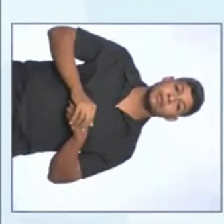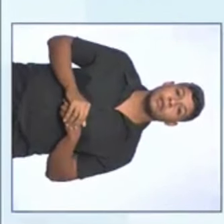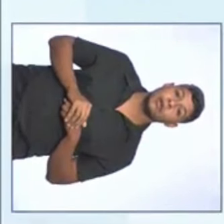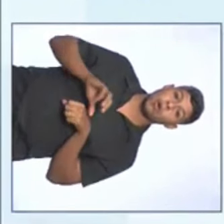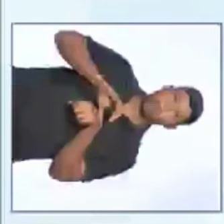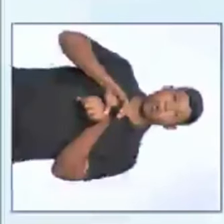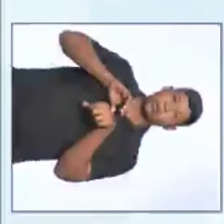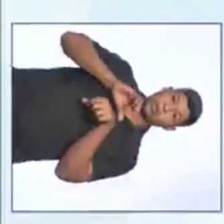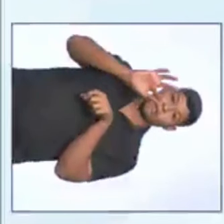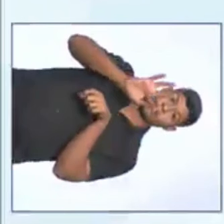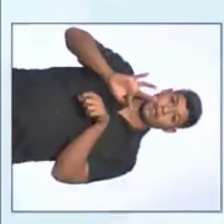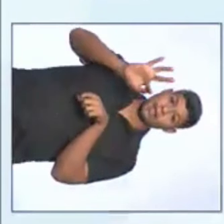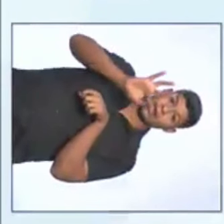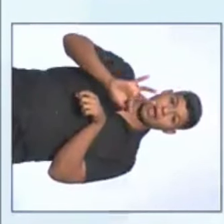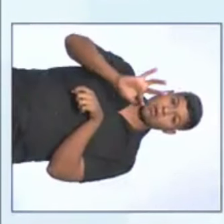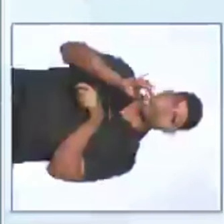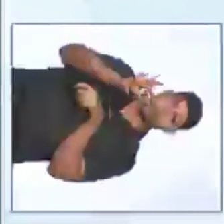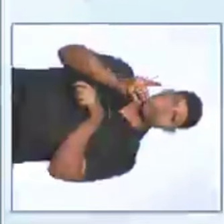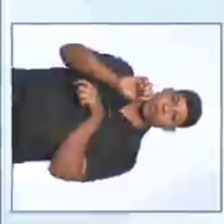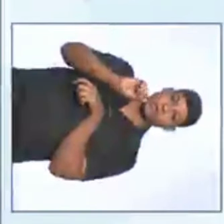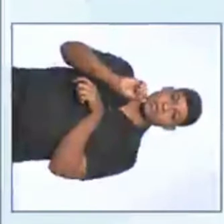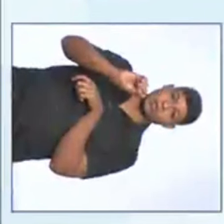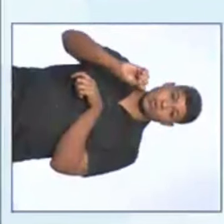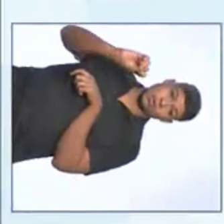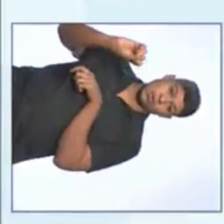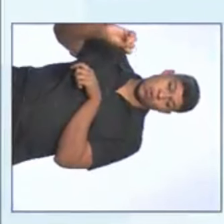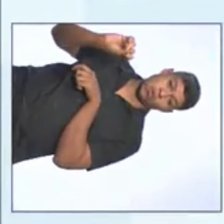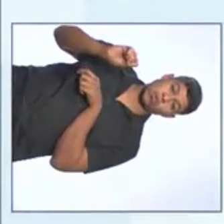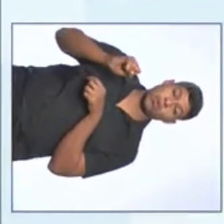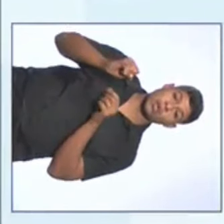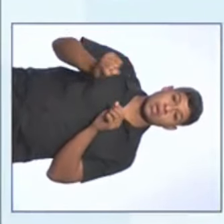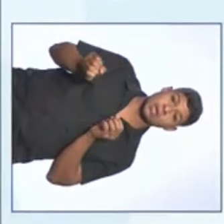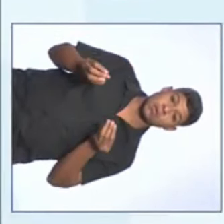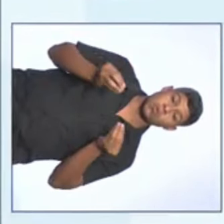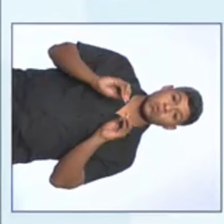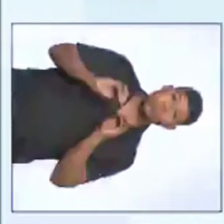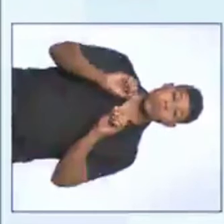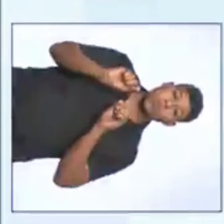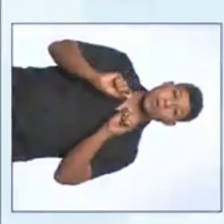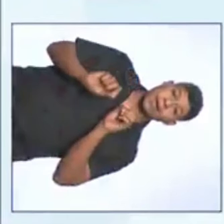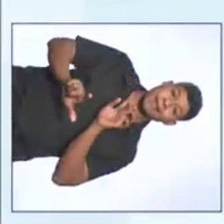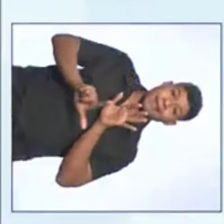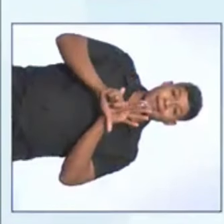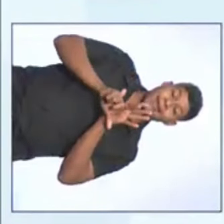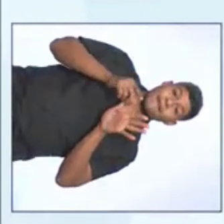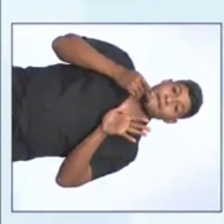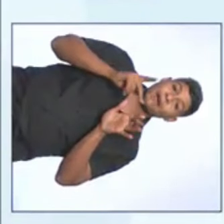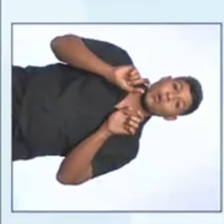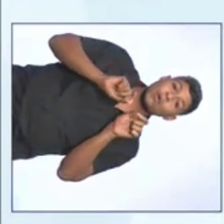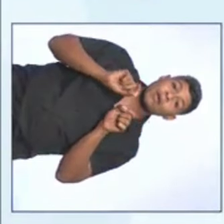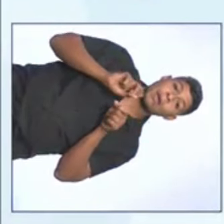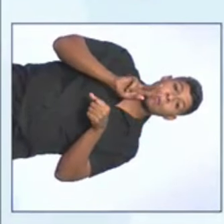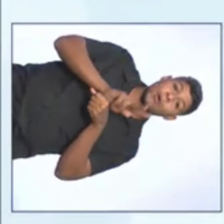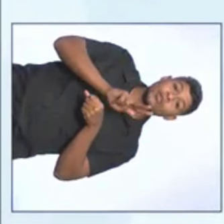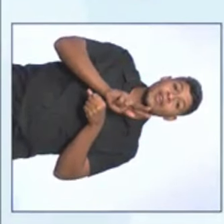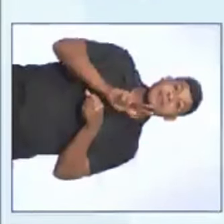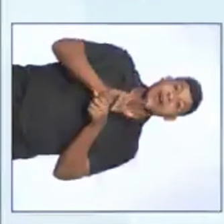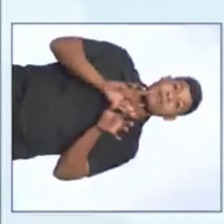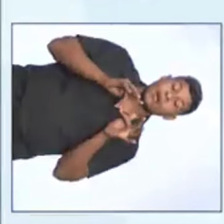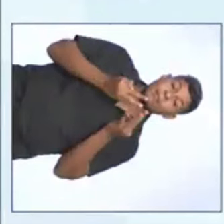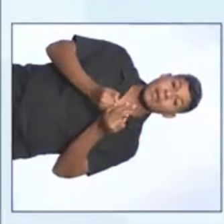Constituição Federal de 88, né, eles colocam, na verdade, existe uma lei que fala sobre a família, sobre a proteção da família,